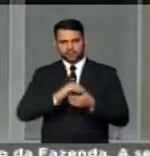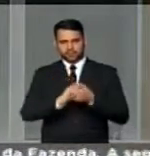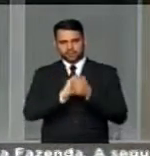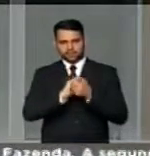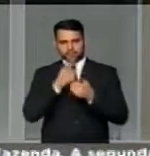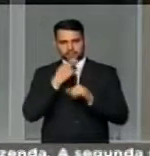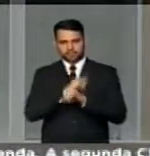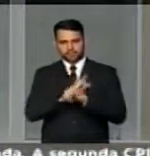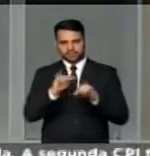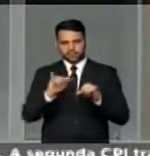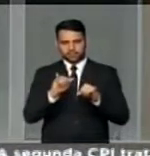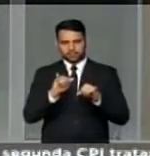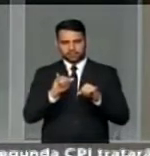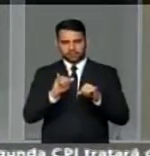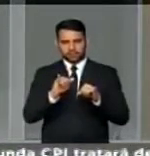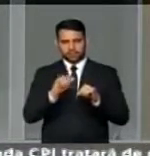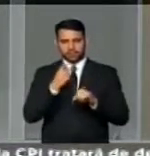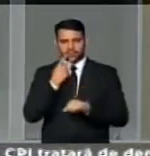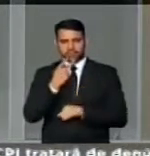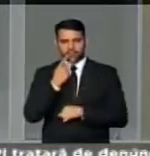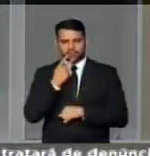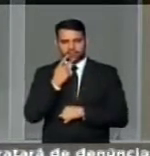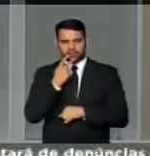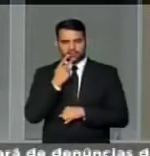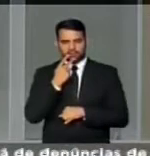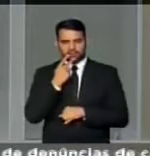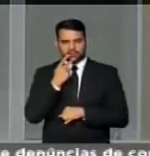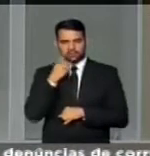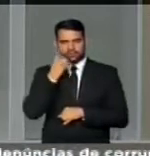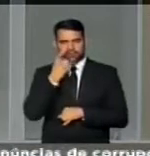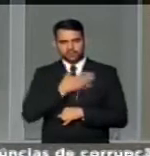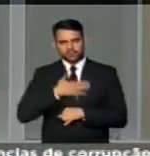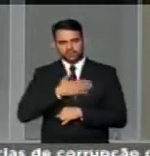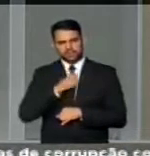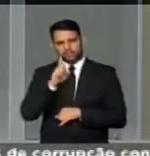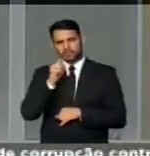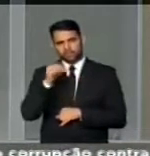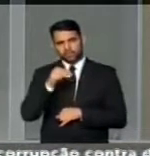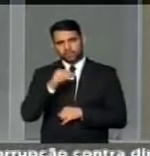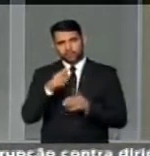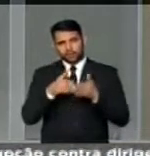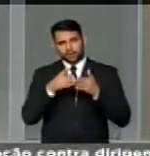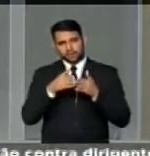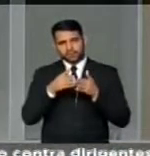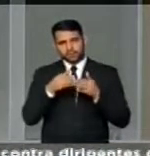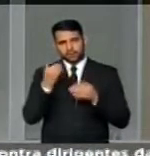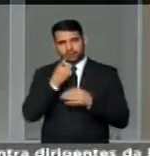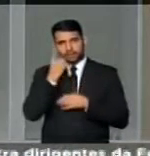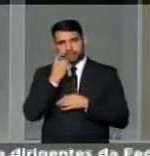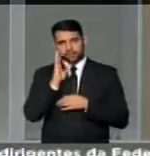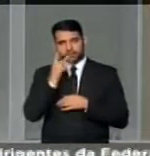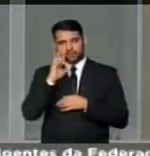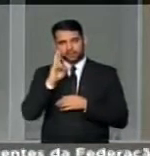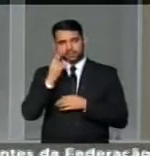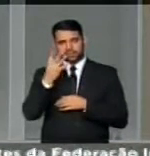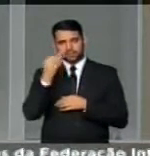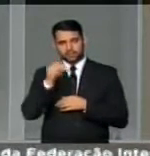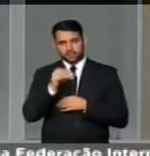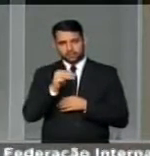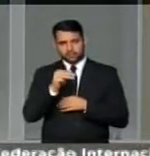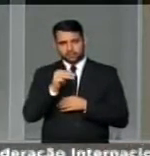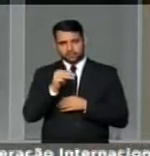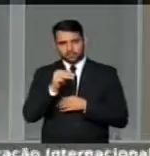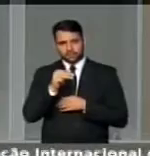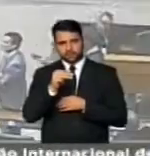pelo pronunciamento e dizer deputado, eu gostaria, só um minutinho, deputada, nós temos, Vossa Excelência já passou 4 minutos,